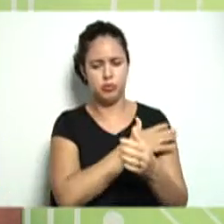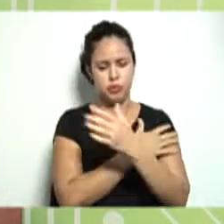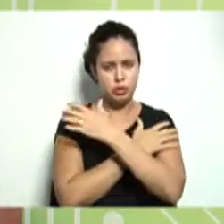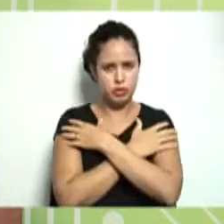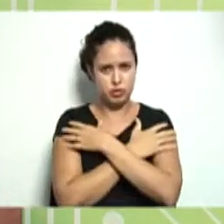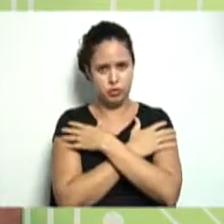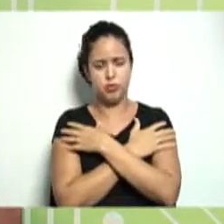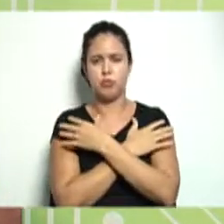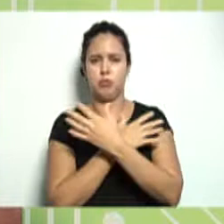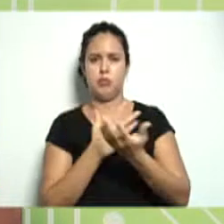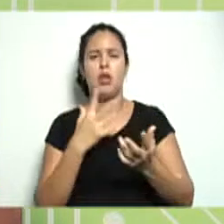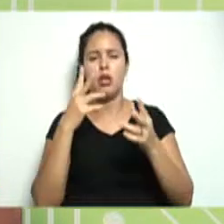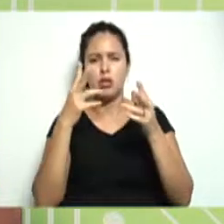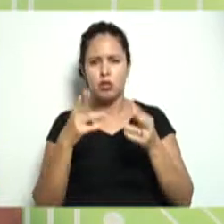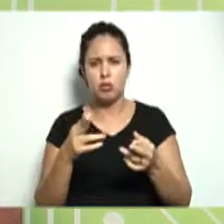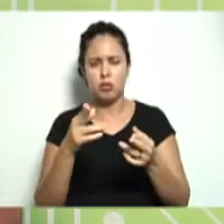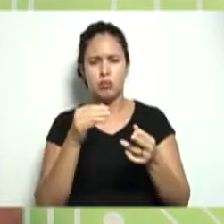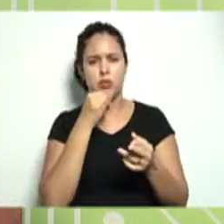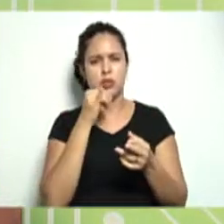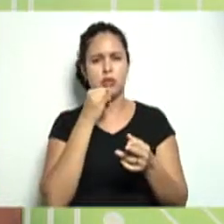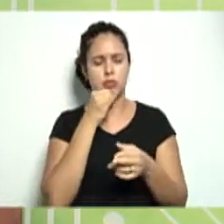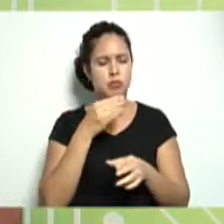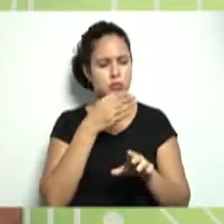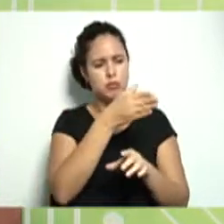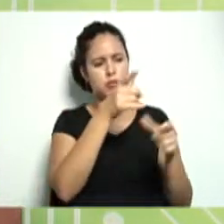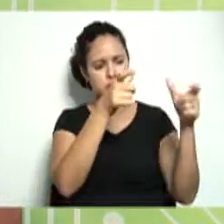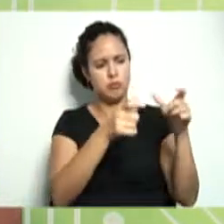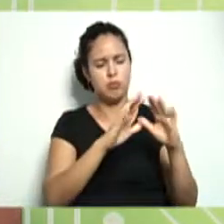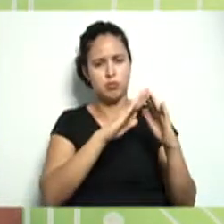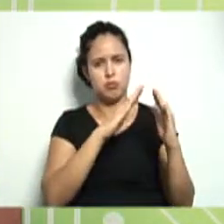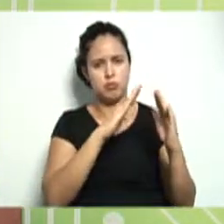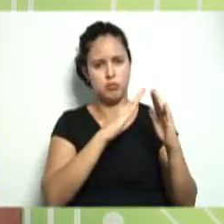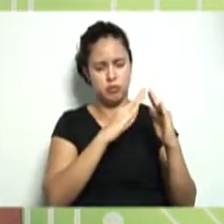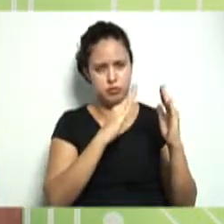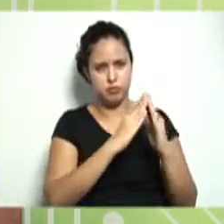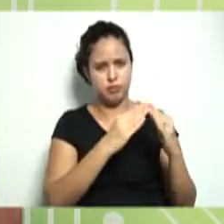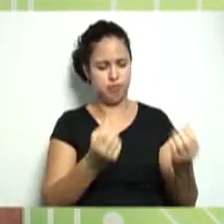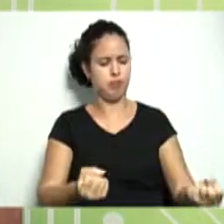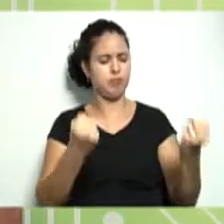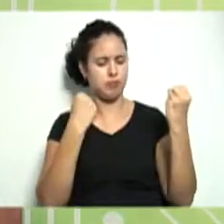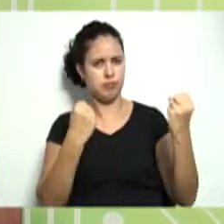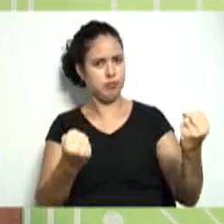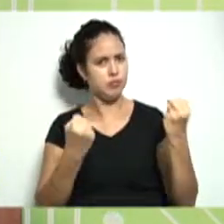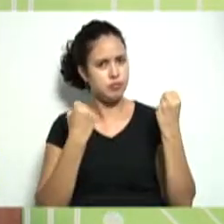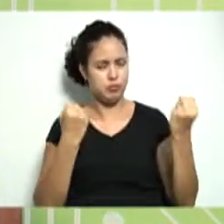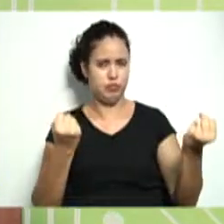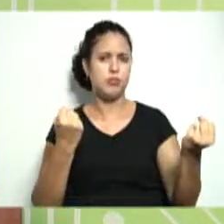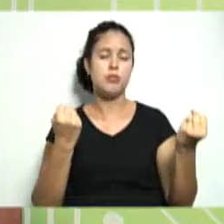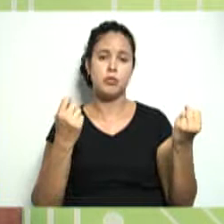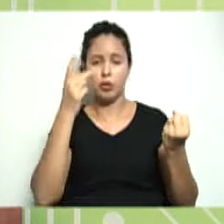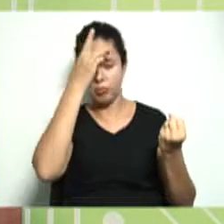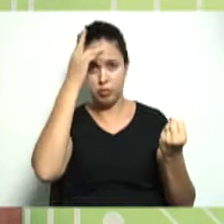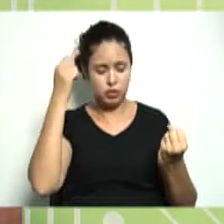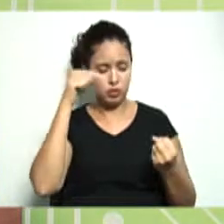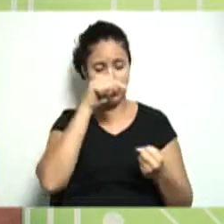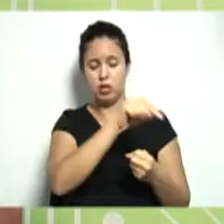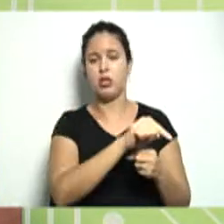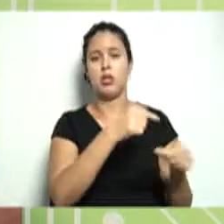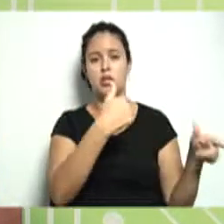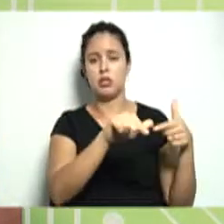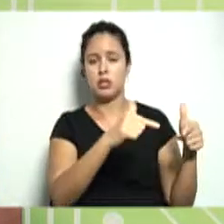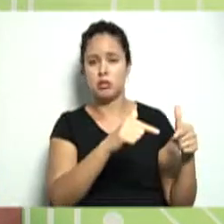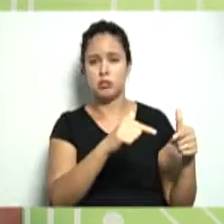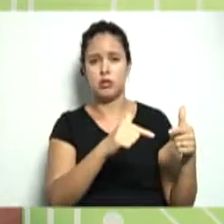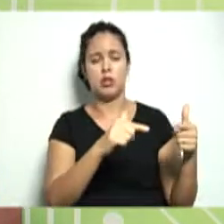peso, né, e eles têm o conhecimento de como utilizar aqueles equipamentos, mas eles vão carregar peso, né,